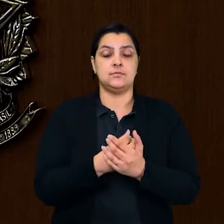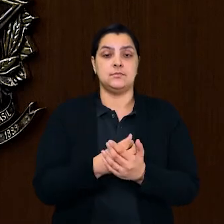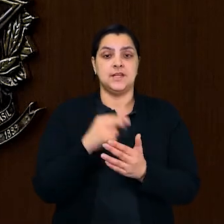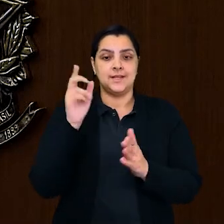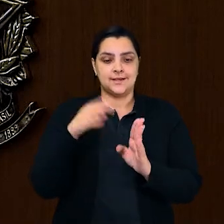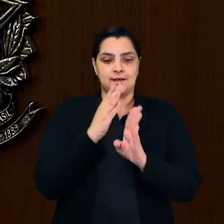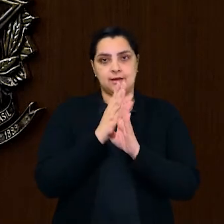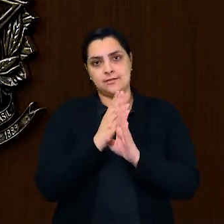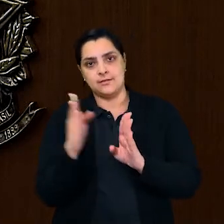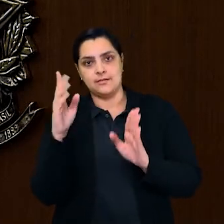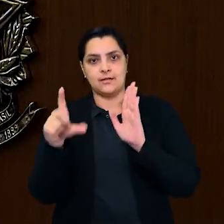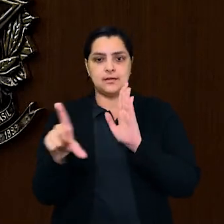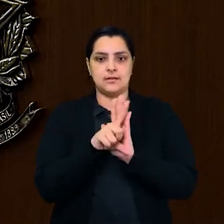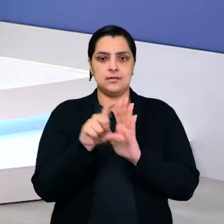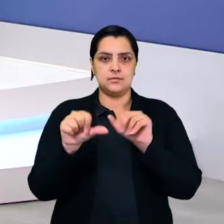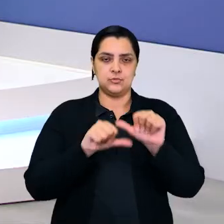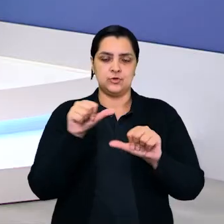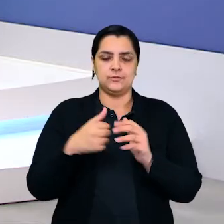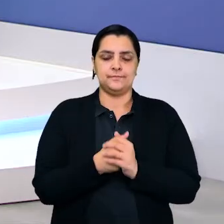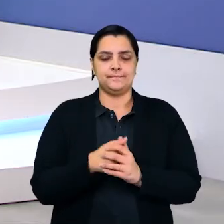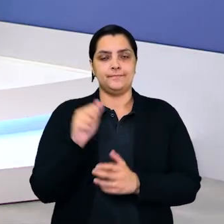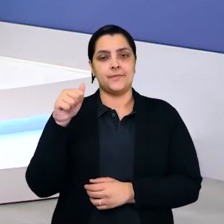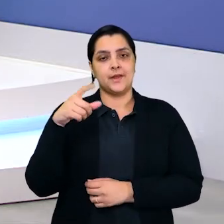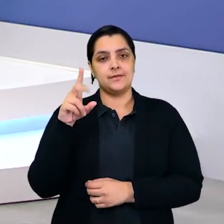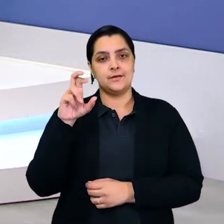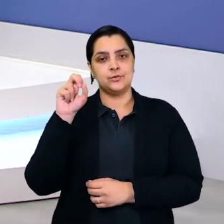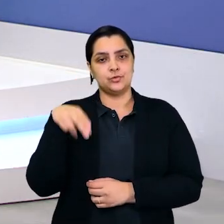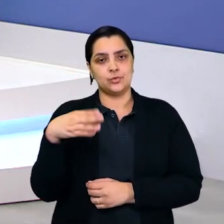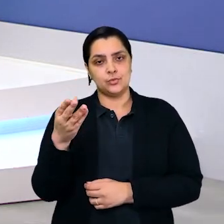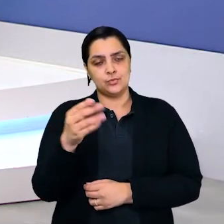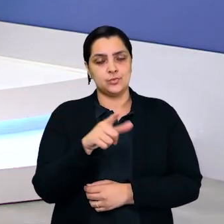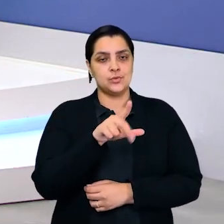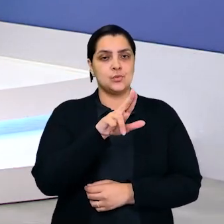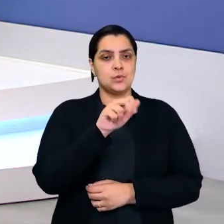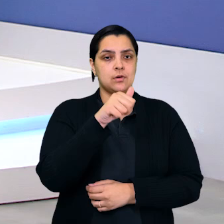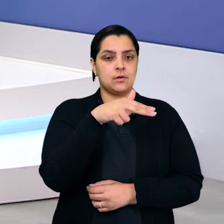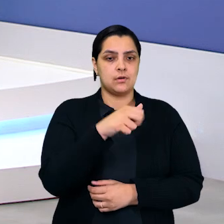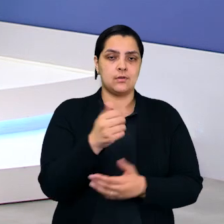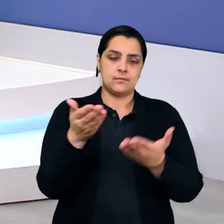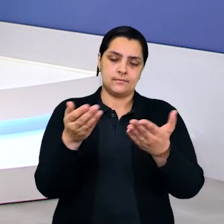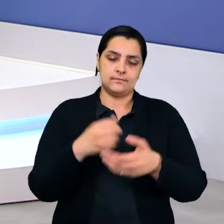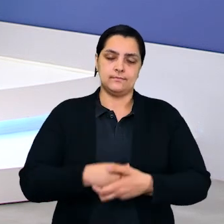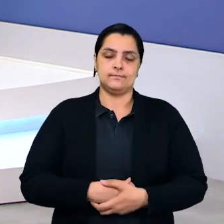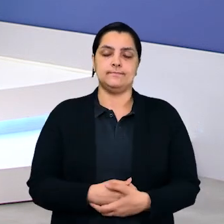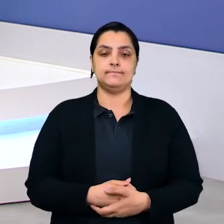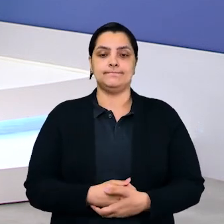véspera da entrada em vigor da reforma. Anderson, Luana, eu volto com vocês